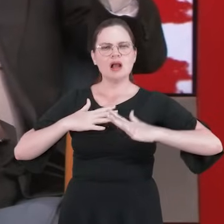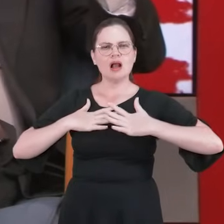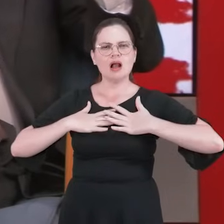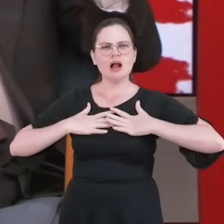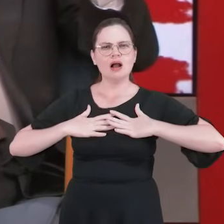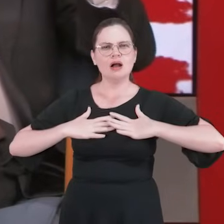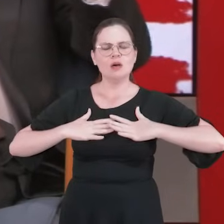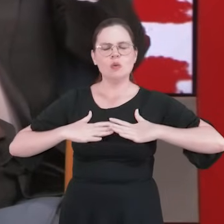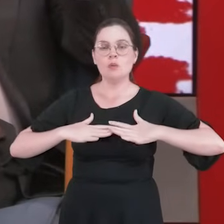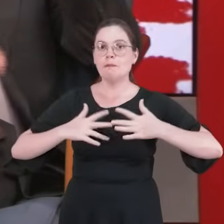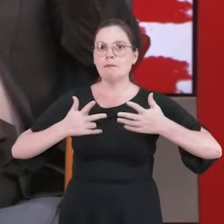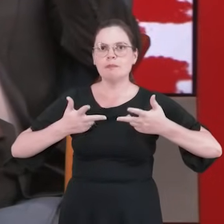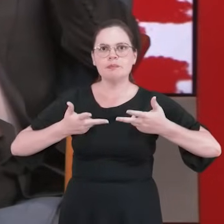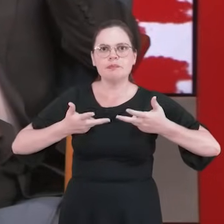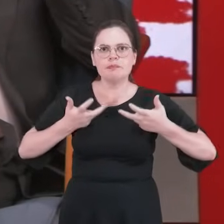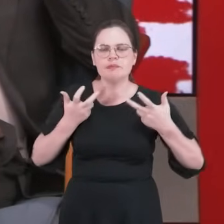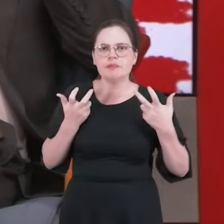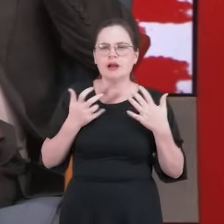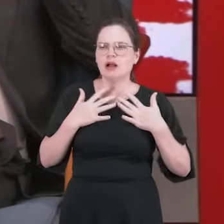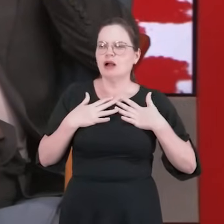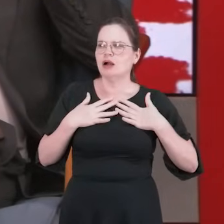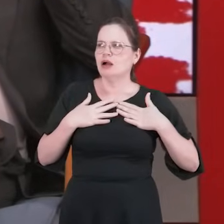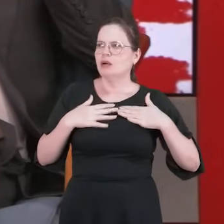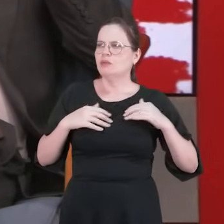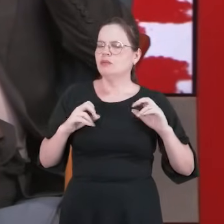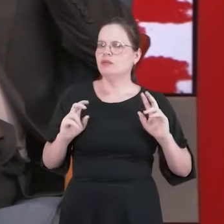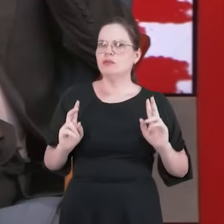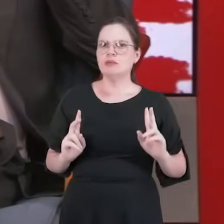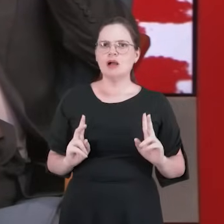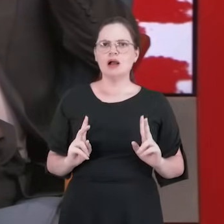notável, e nós começamos a ter